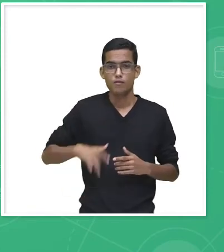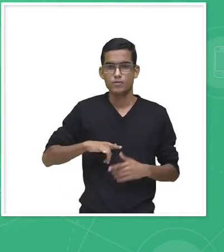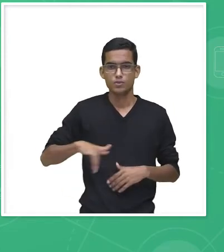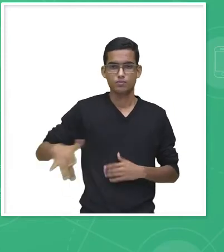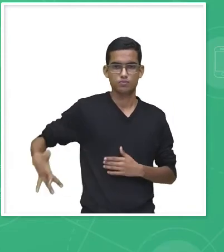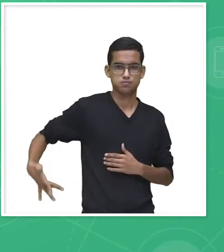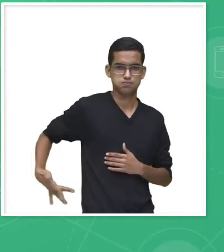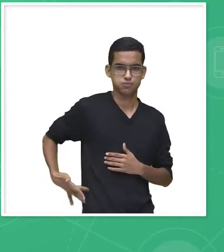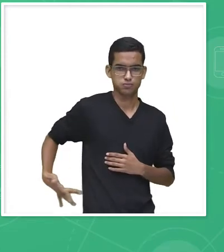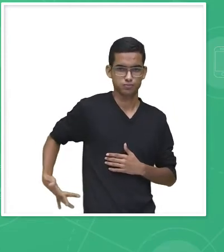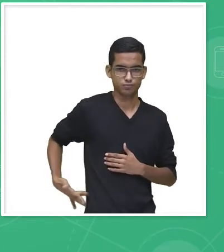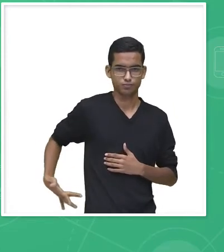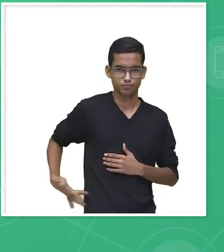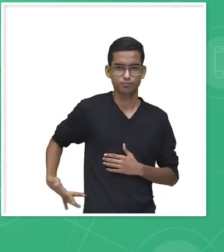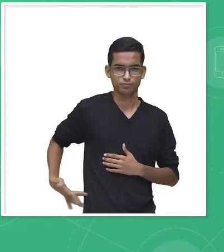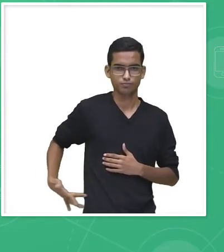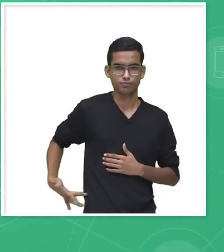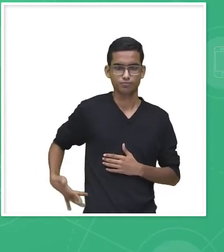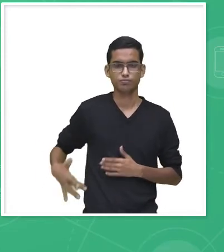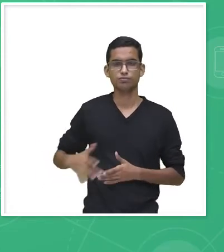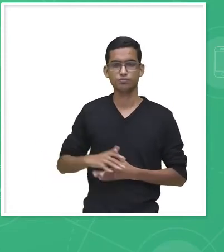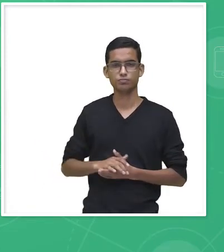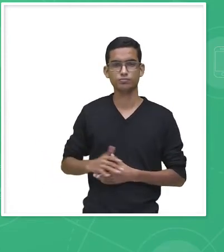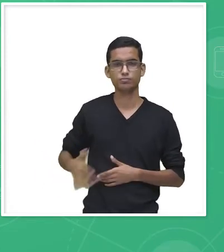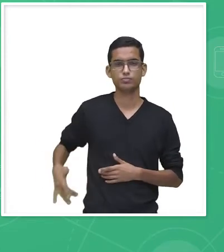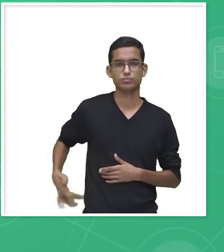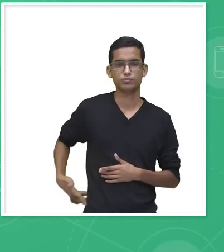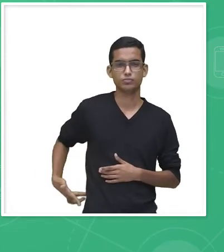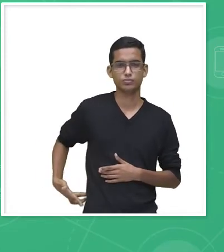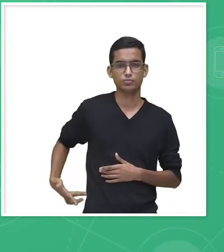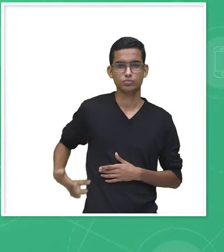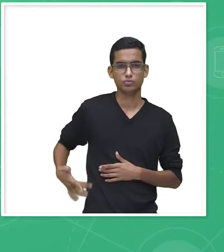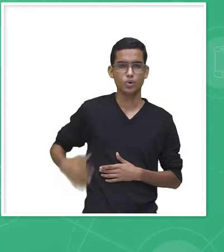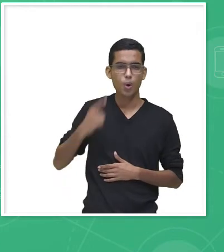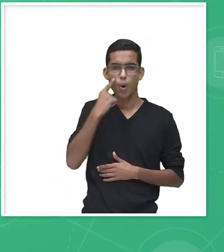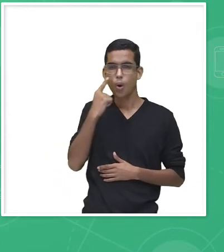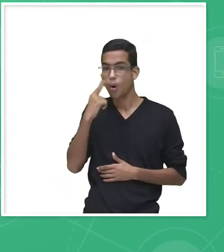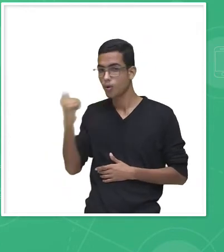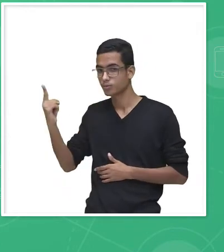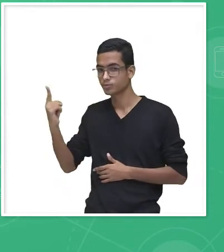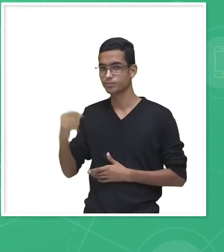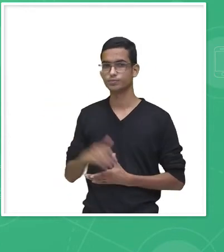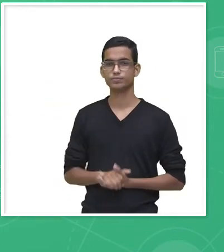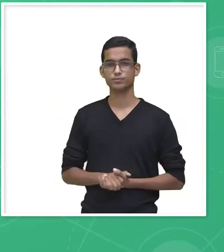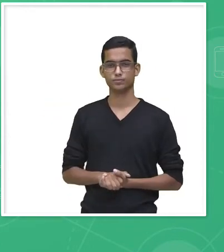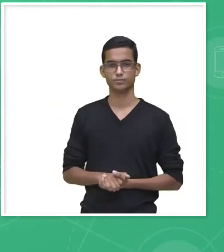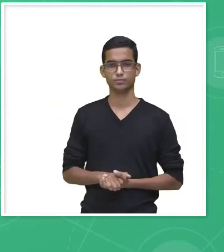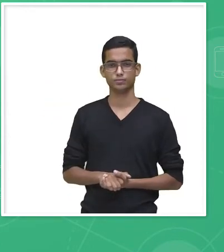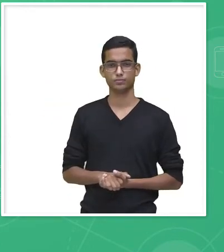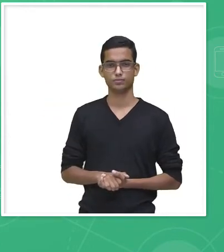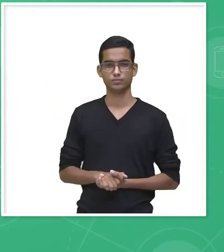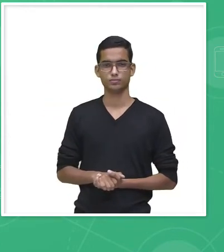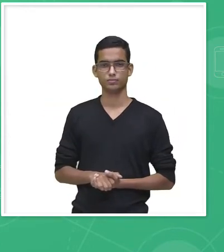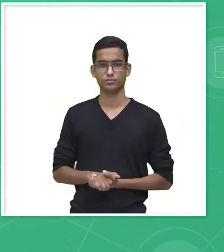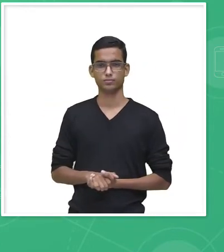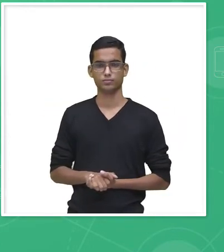corpo logo abaixo aí da caixa torácica como a gente pode observar Oi e a bexiga fica lá